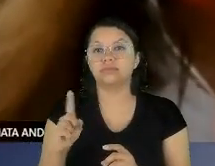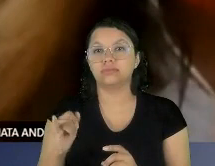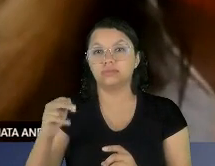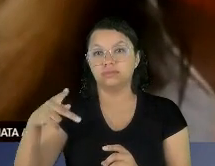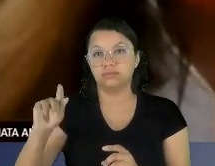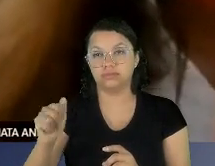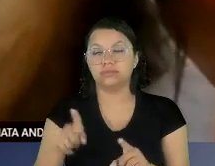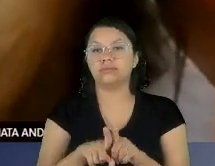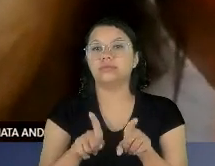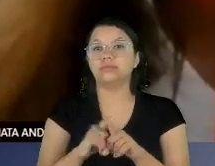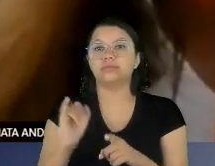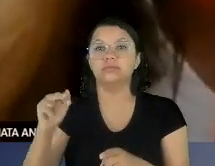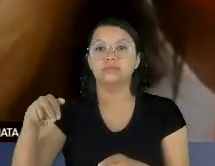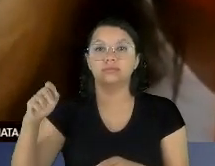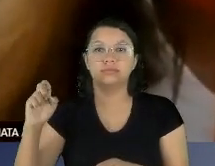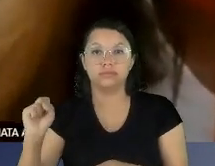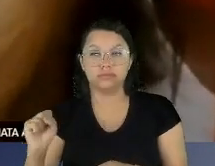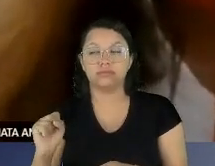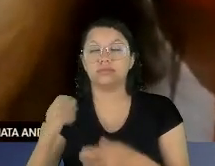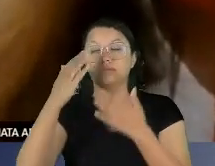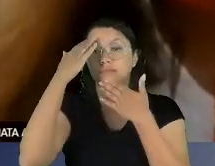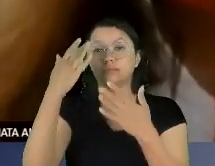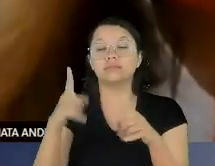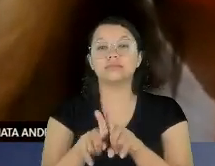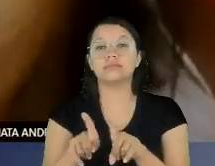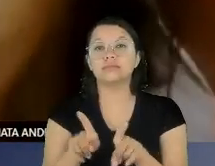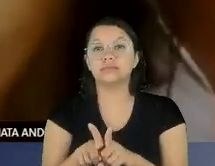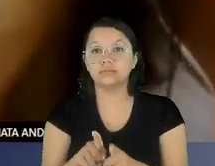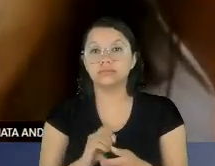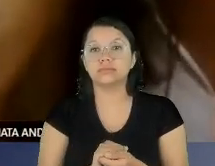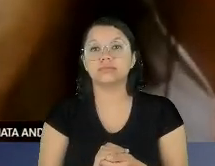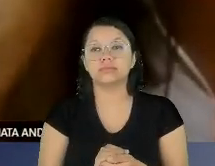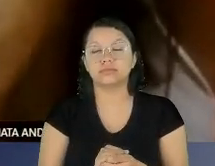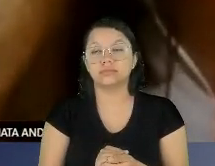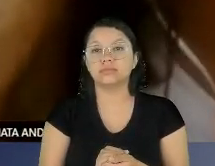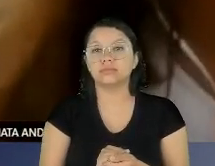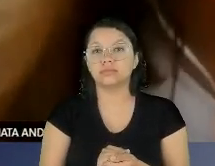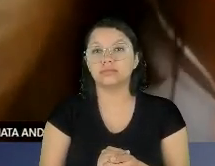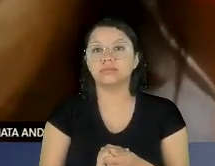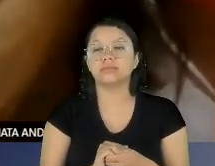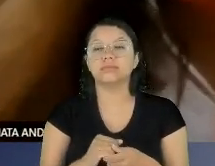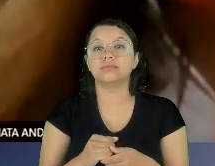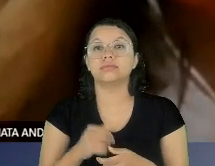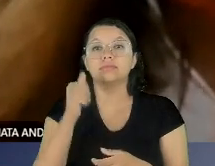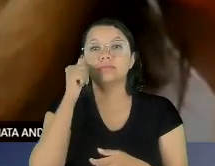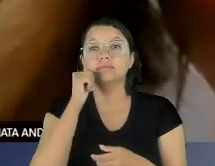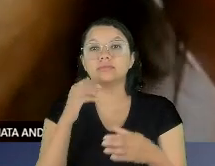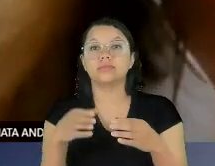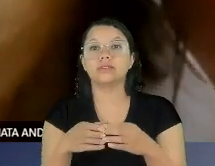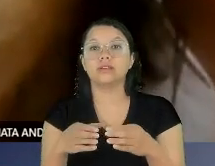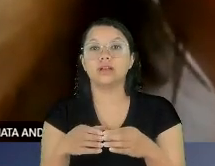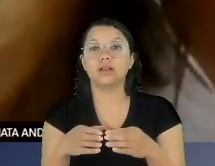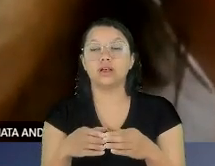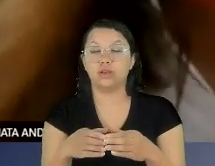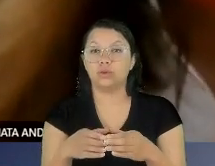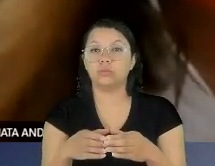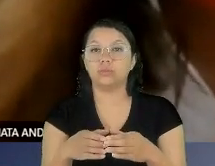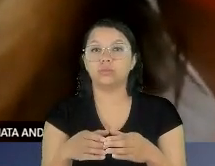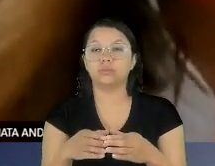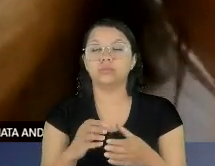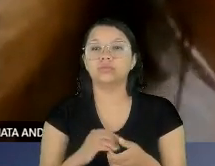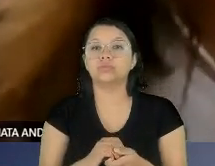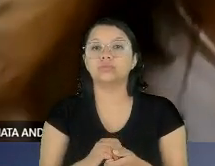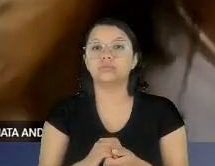Cléia Valdesca. Agradeço também a Ana Manchek, da ONG Think Yoga, por essa